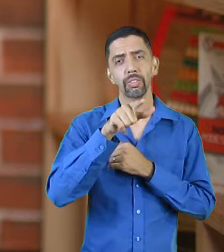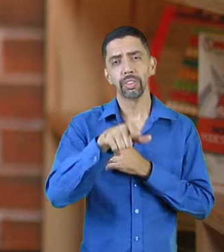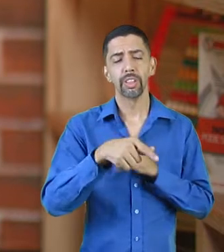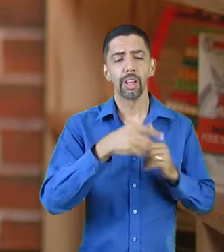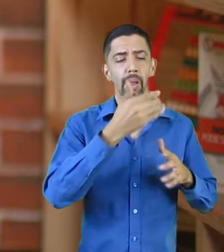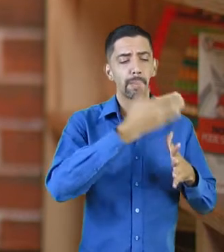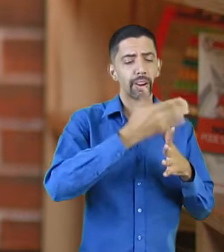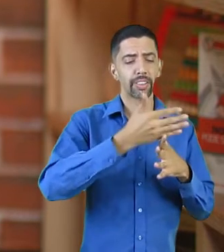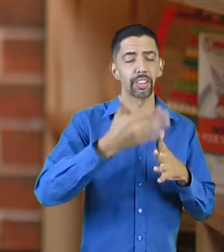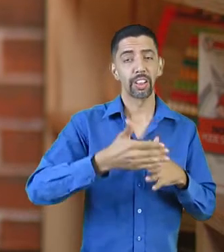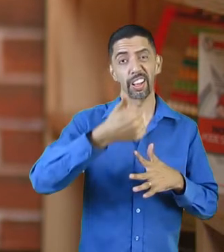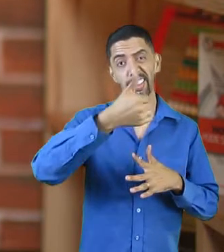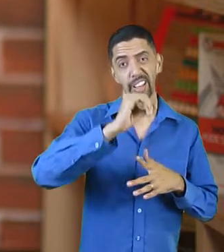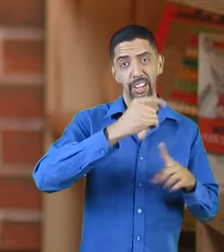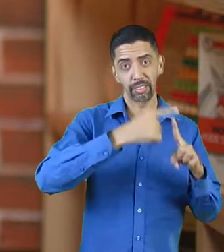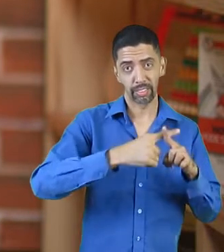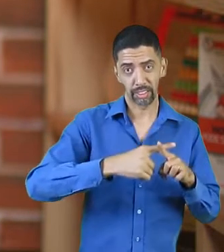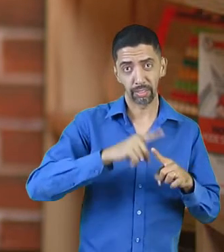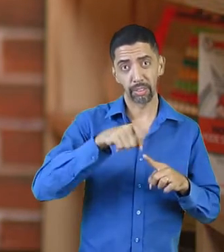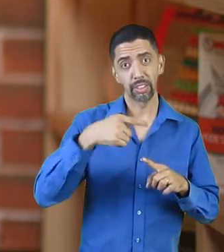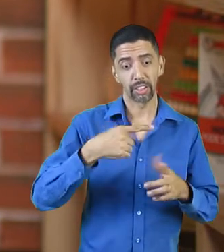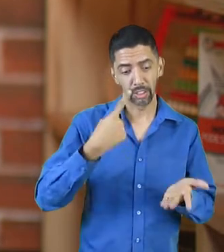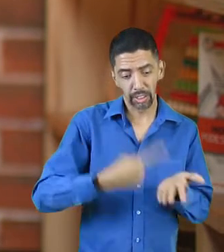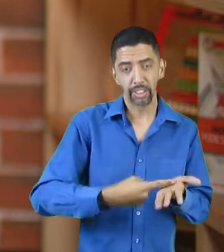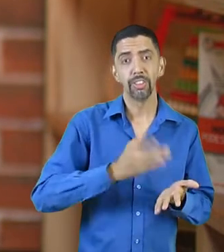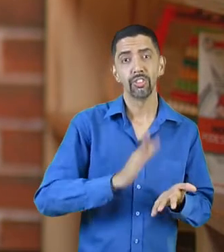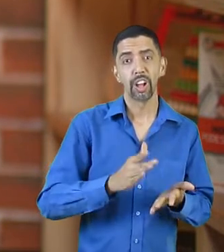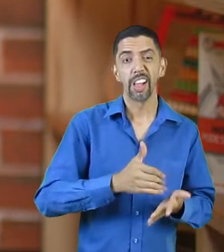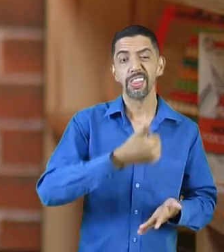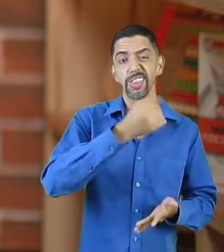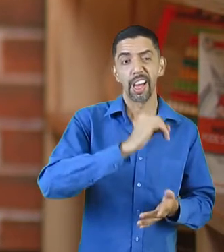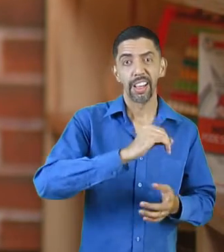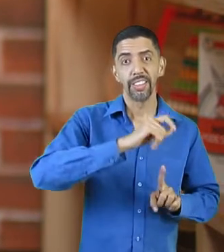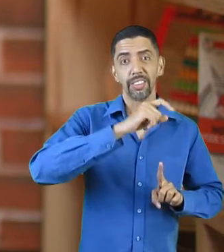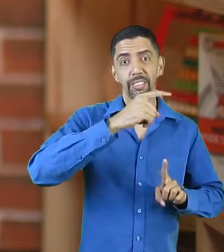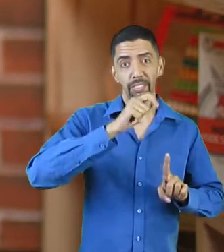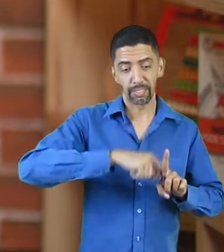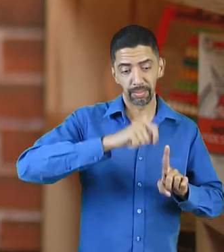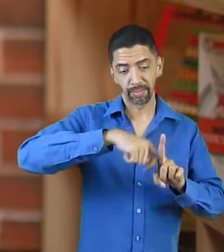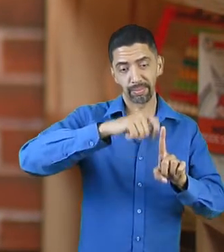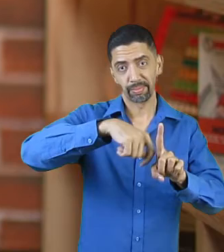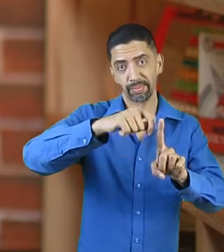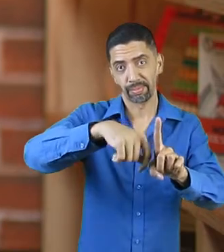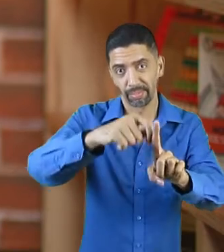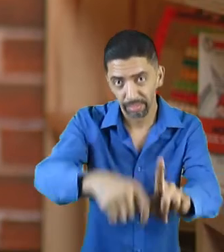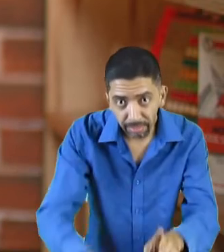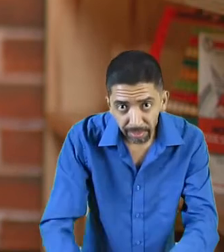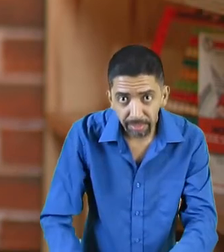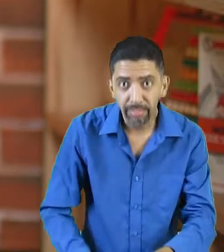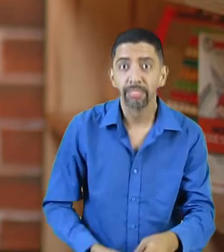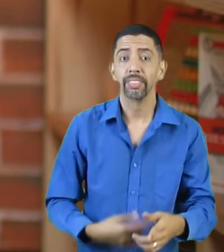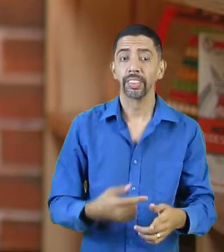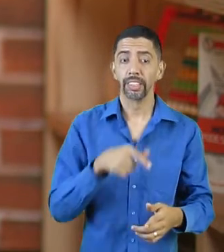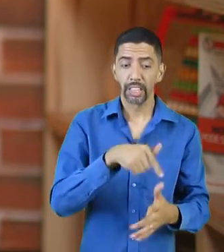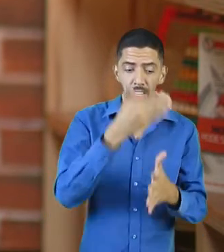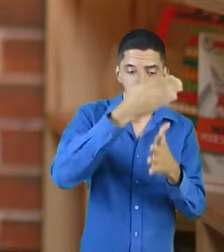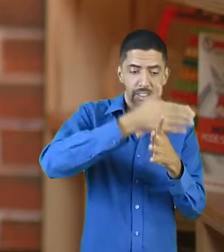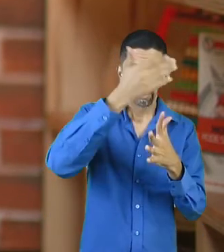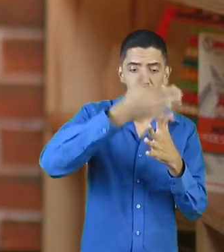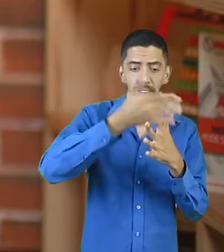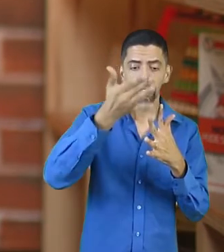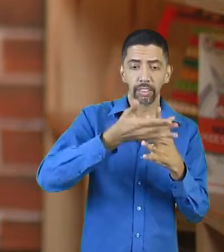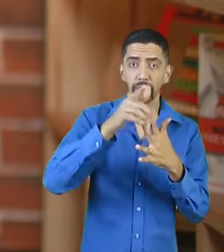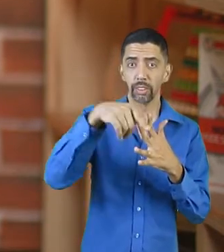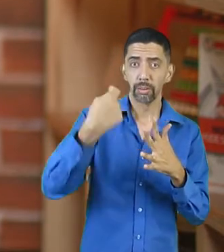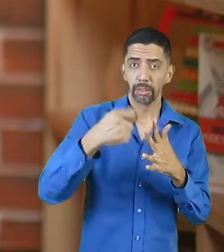10 parcelas. Você já terá um compromisso de 10 parcelas durante todos os próximos meses. Esta prestação